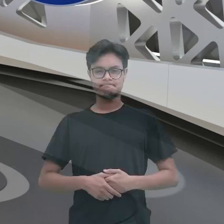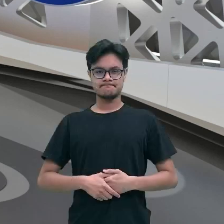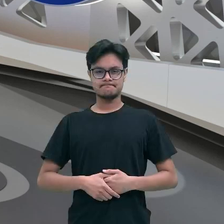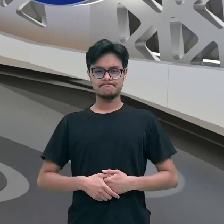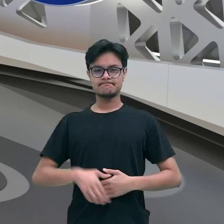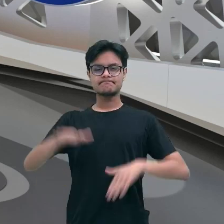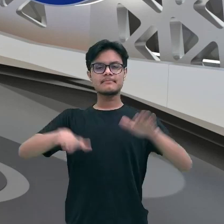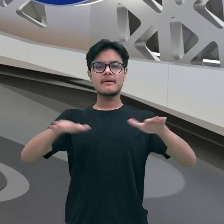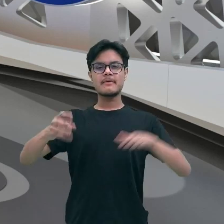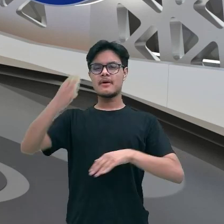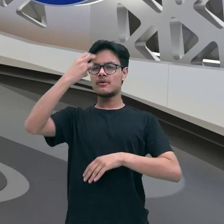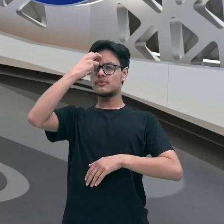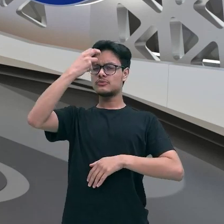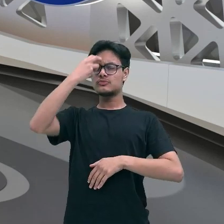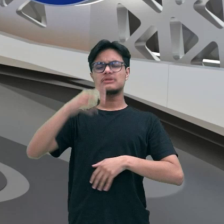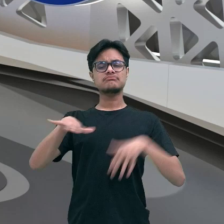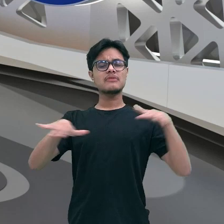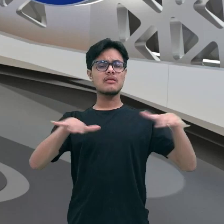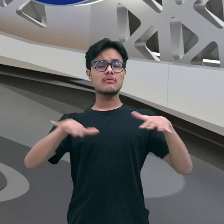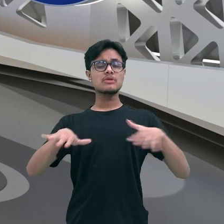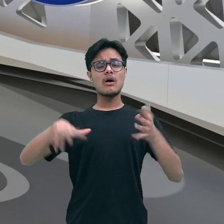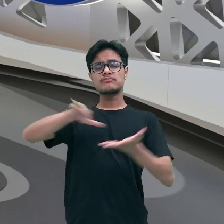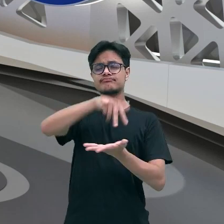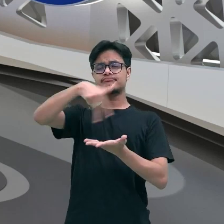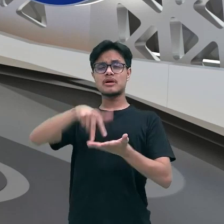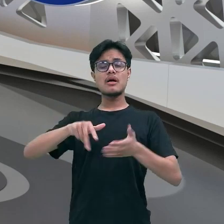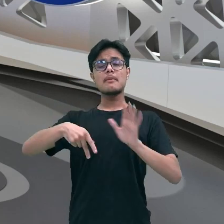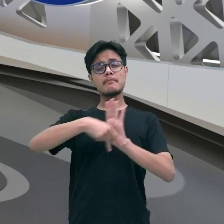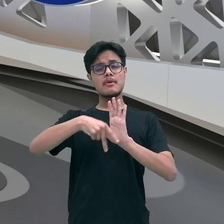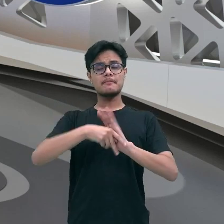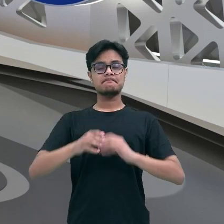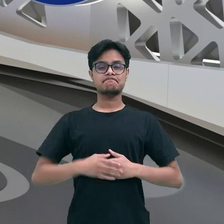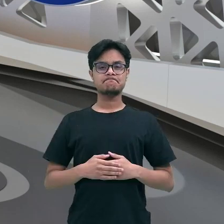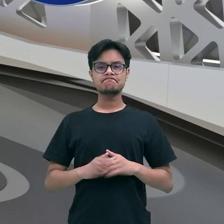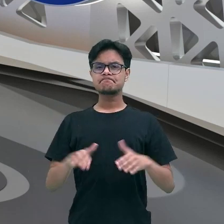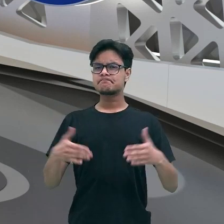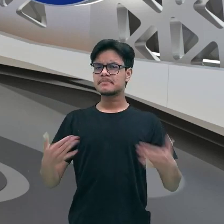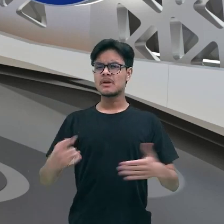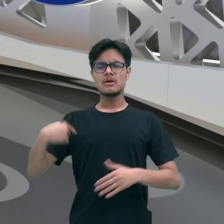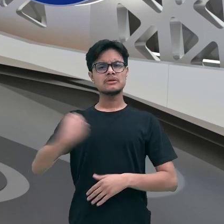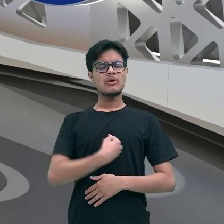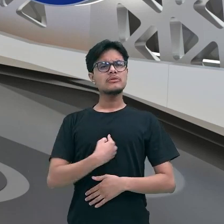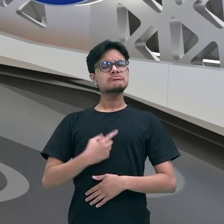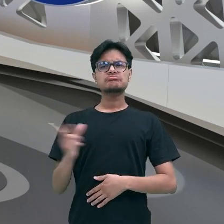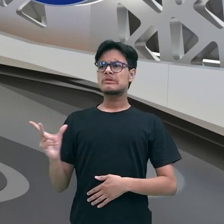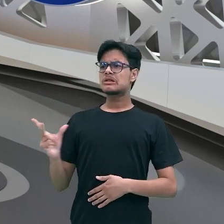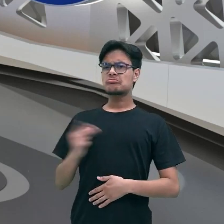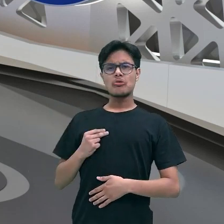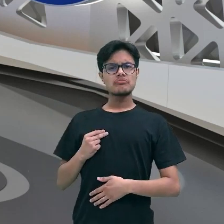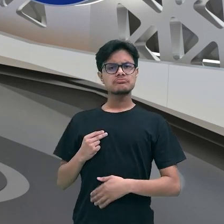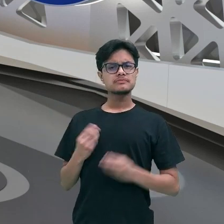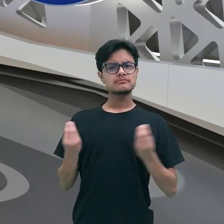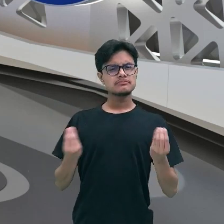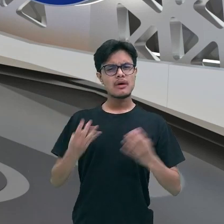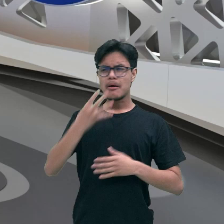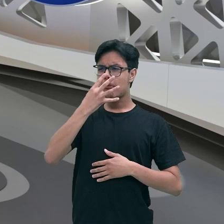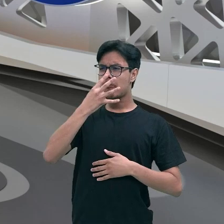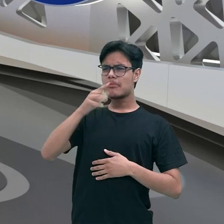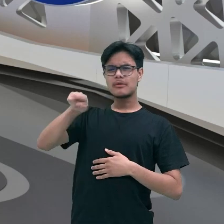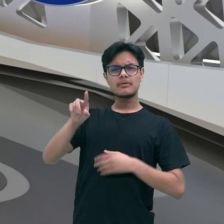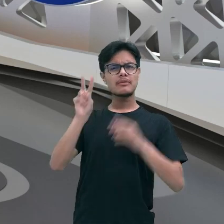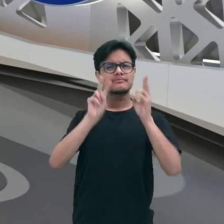específico, né, para cada momento. Então, às vezes, para a gente é chocante. Né? Para a gente imaginar